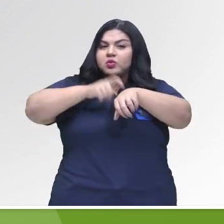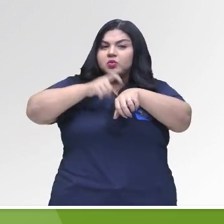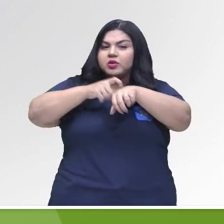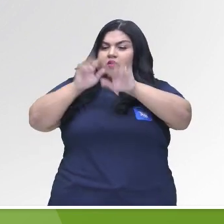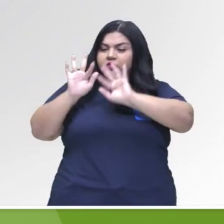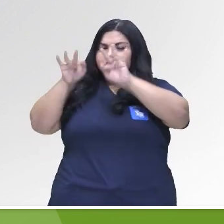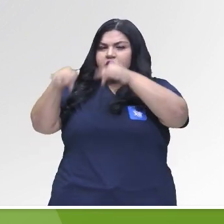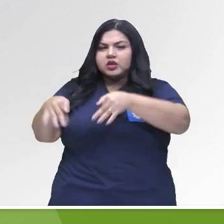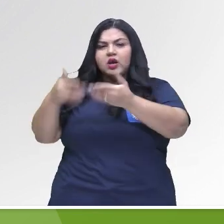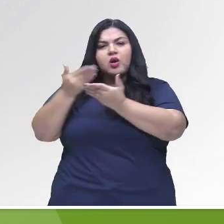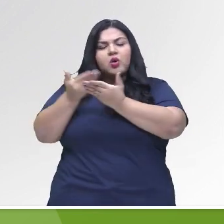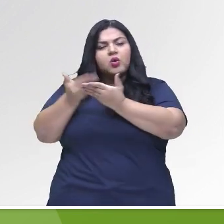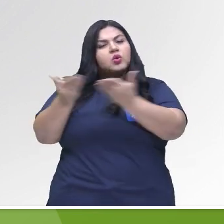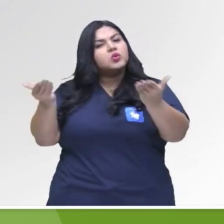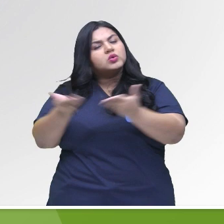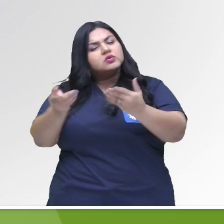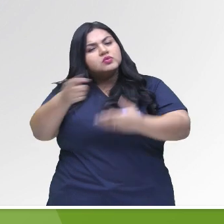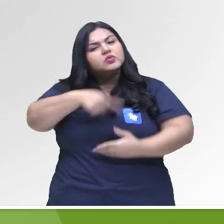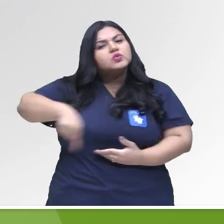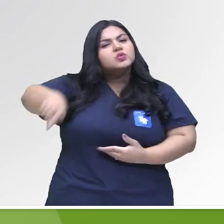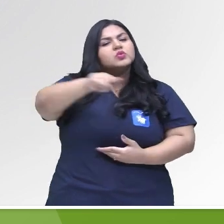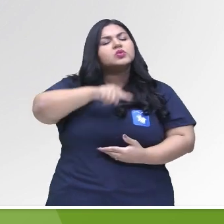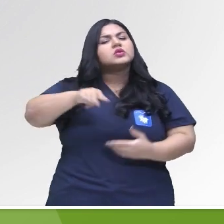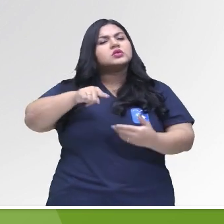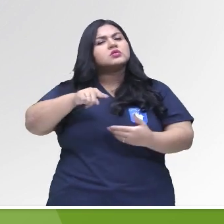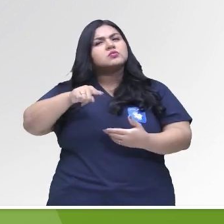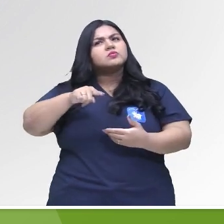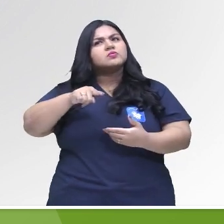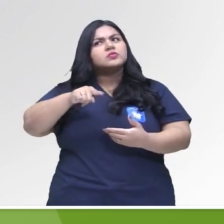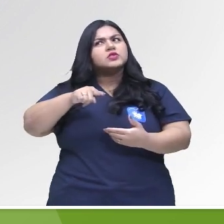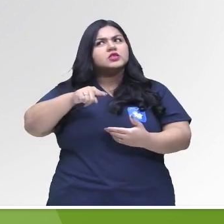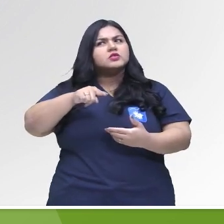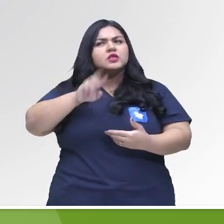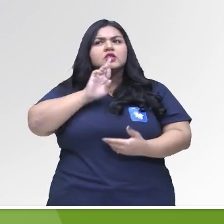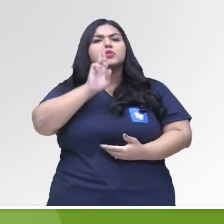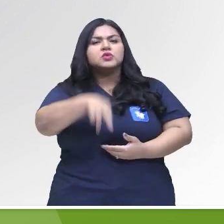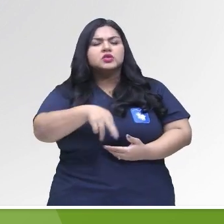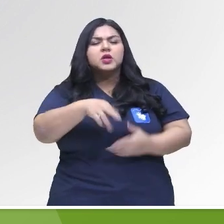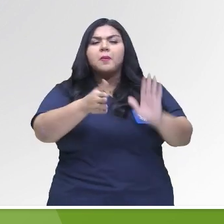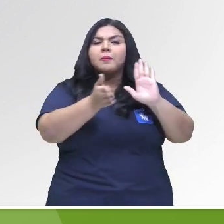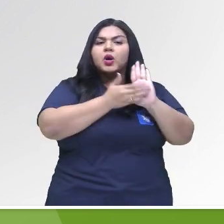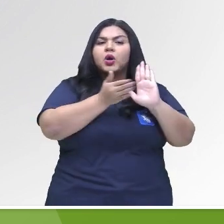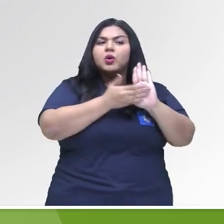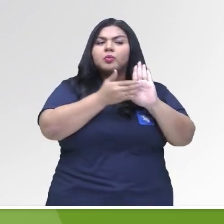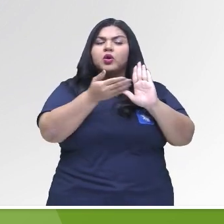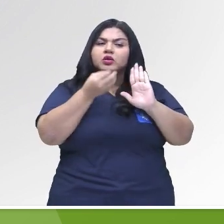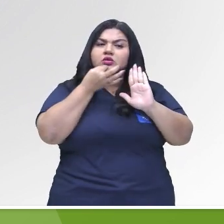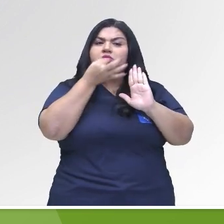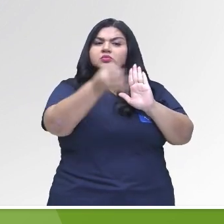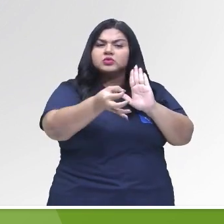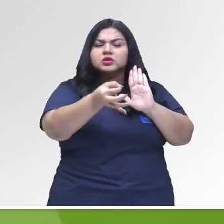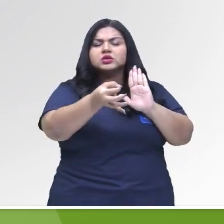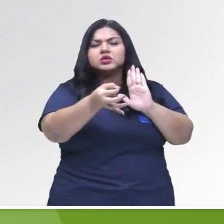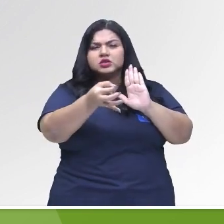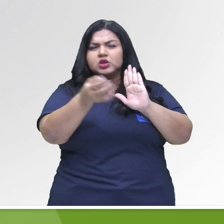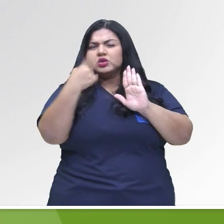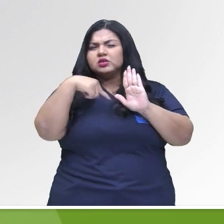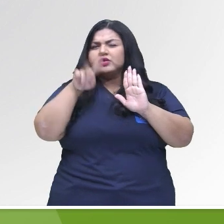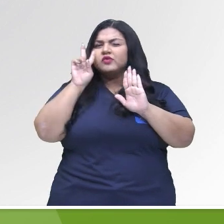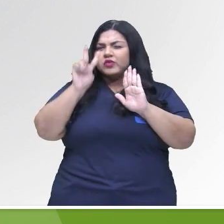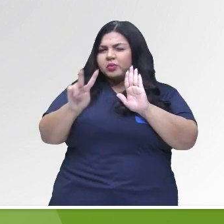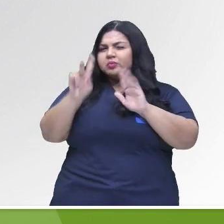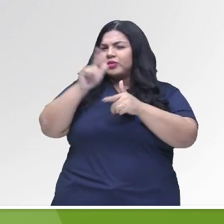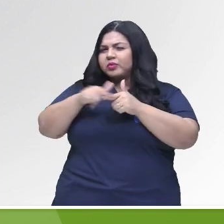da aula de hoje, vocês tragam uma solução, proponham uma solução, porque a gente já conseguiu detectar o